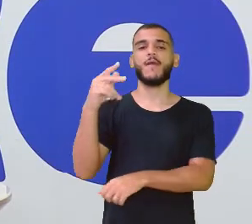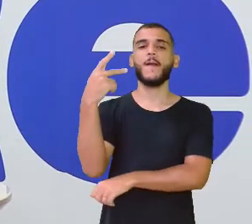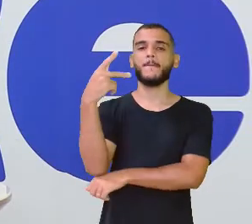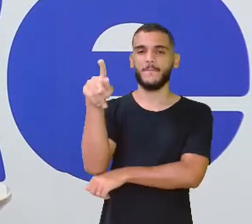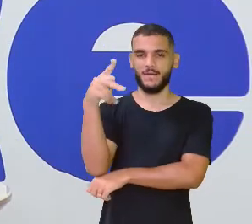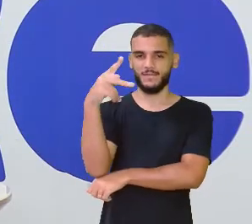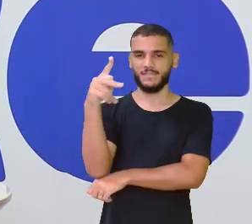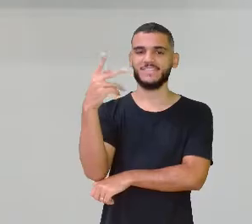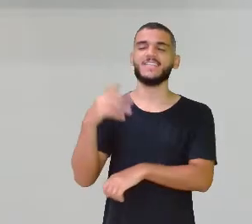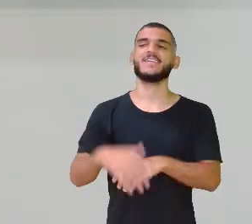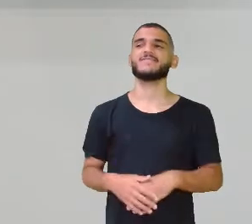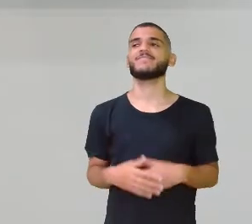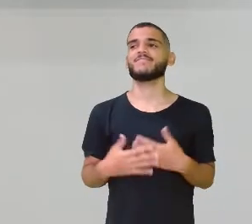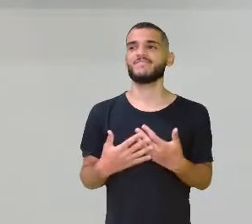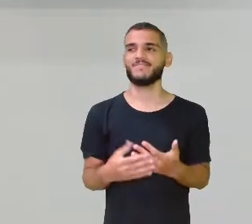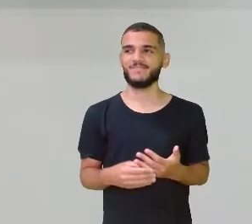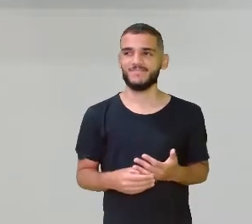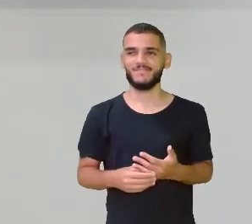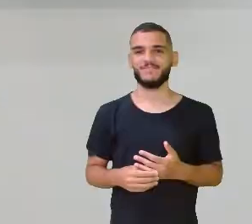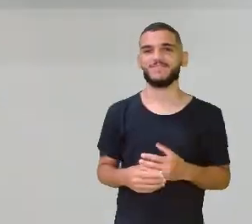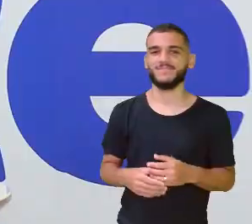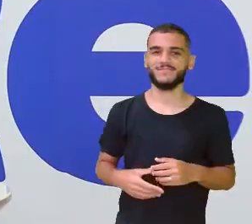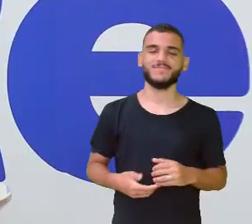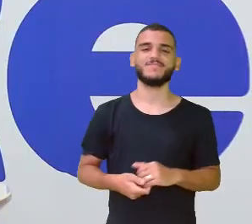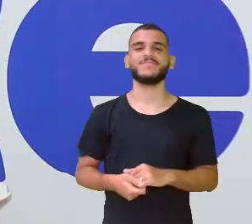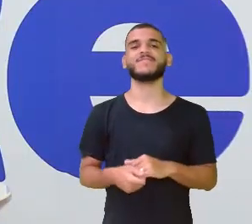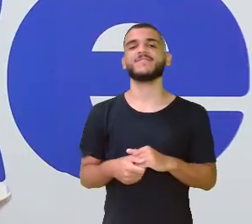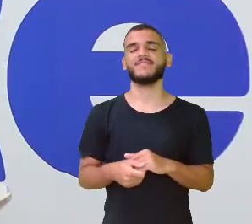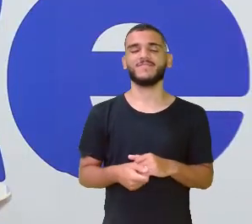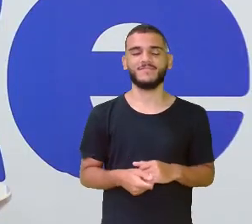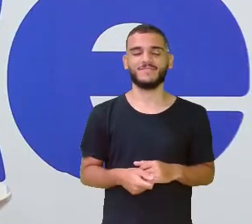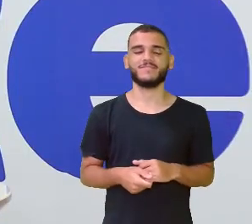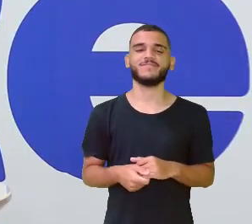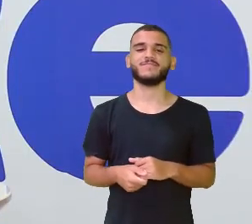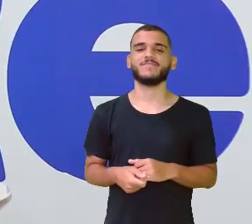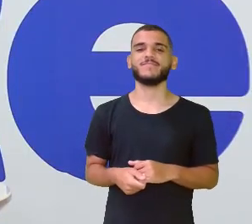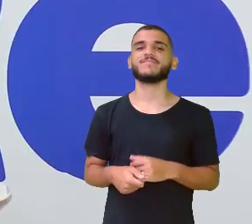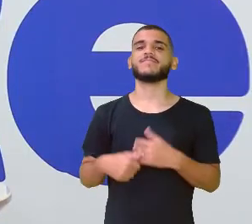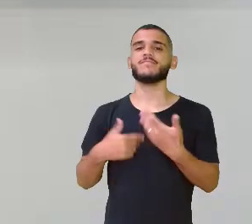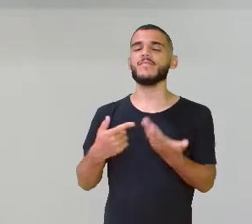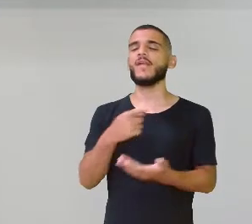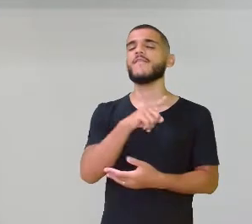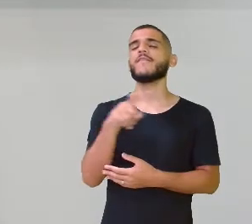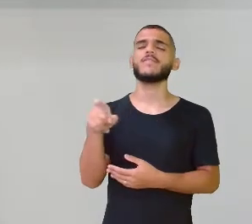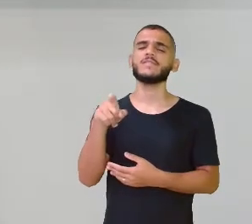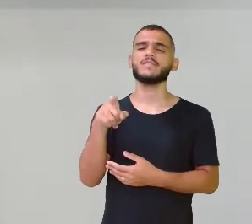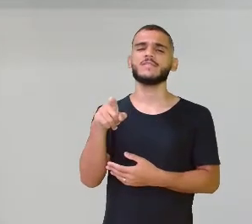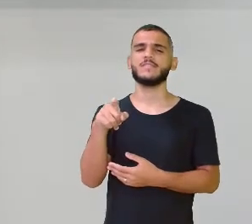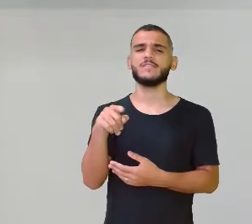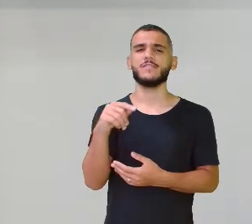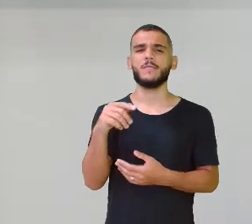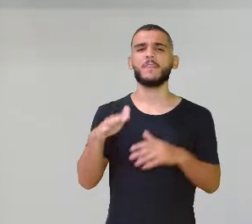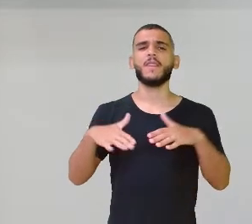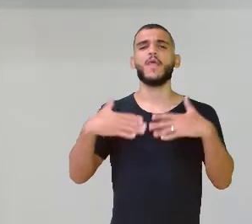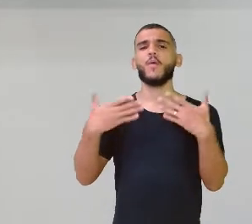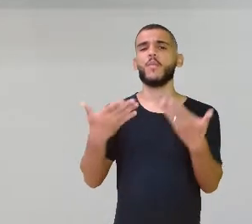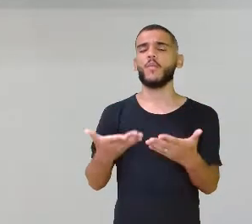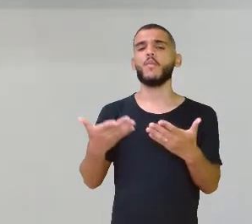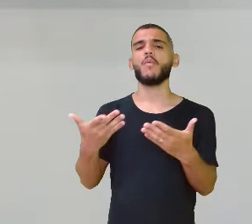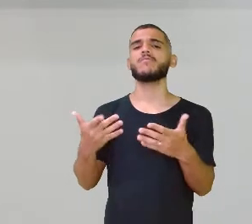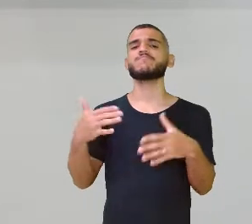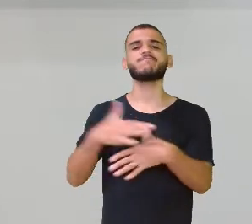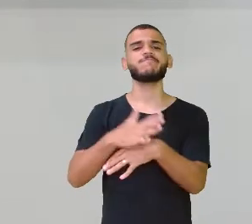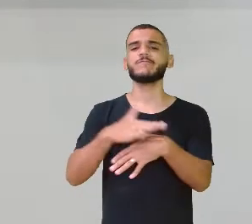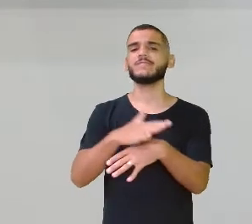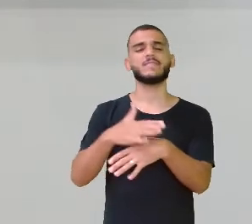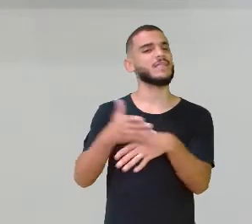professora Eli é paulistana, não é isso? É isso. Legal. E vocês aí? Qual foi a cidade que vocês nasceram?